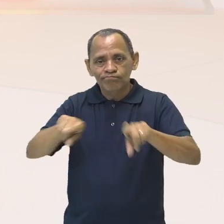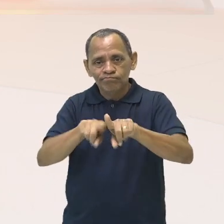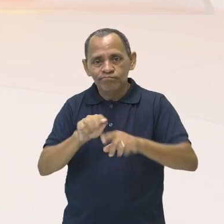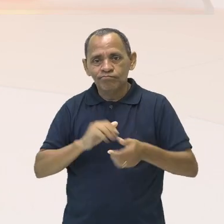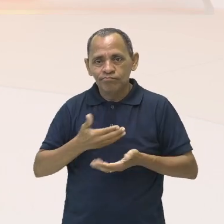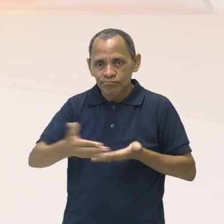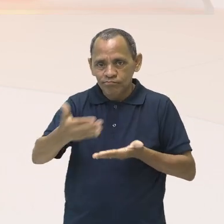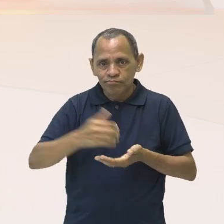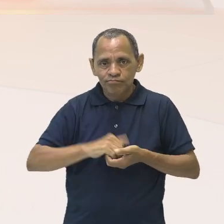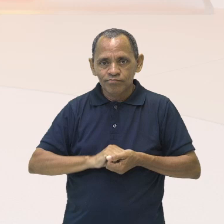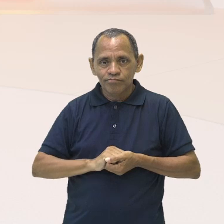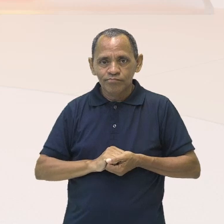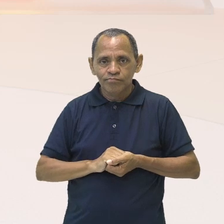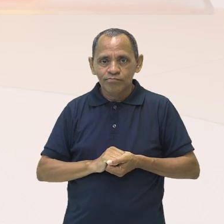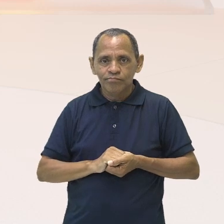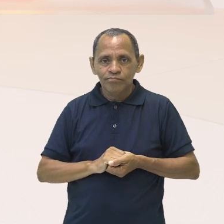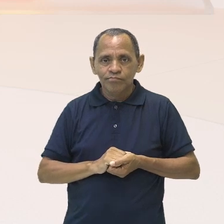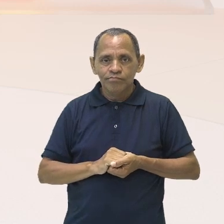aula.